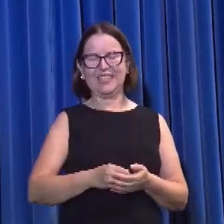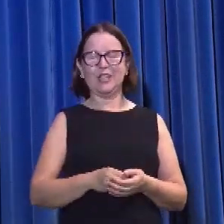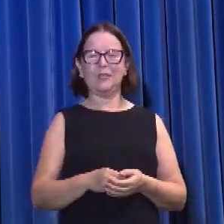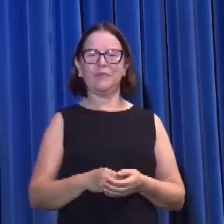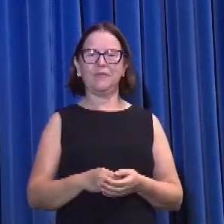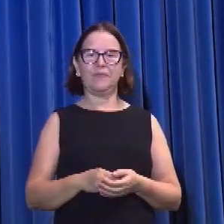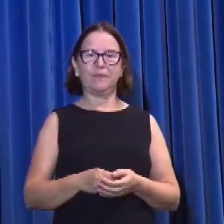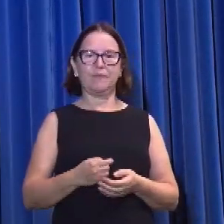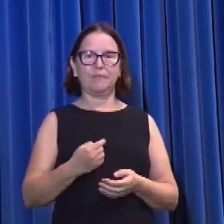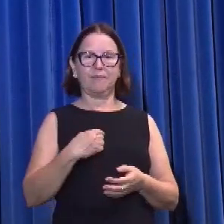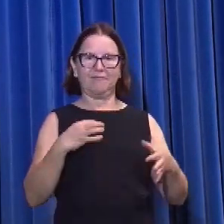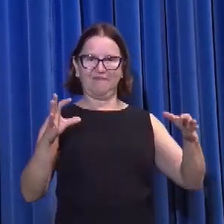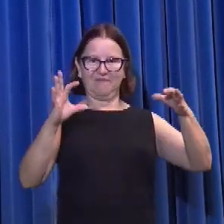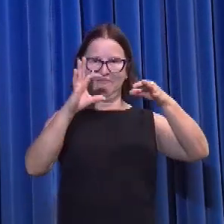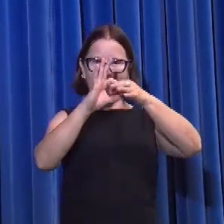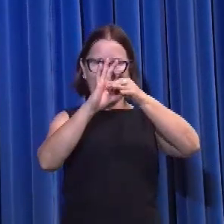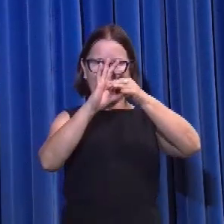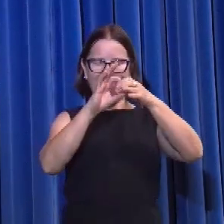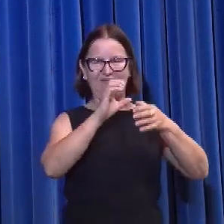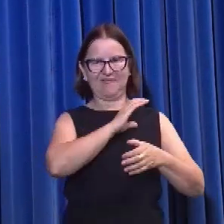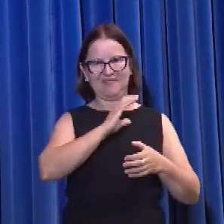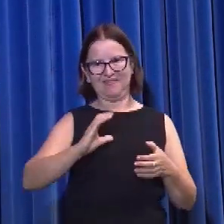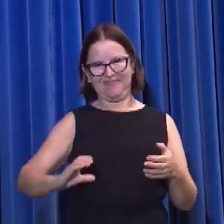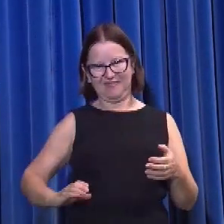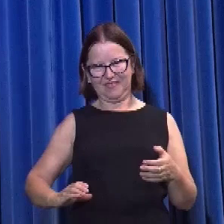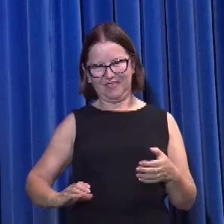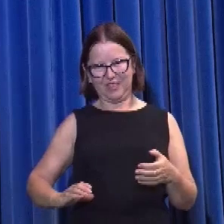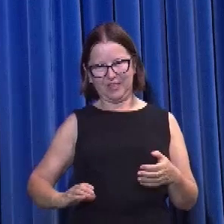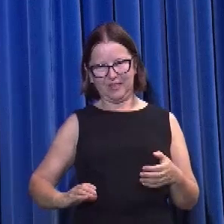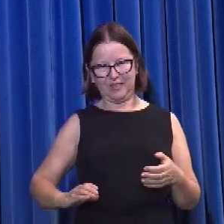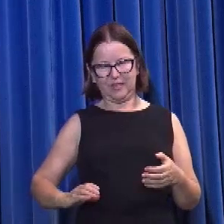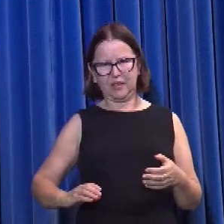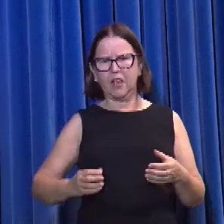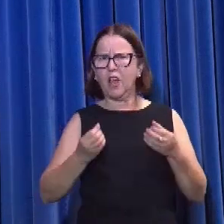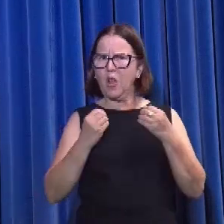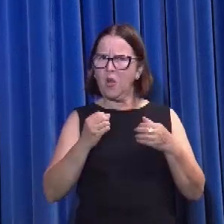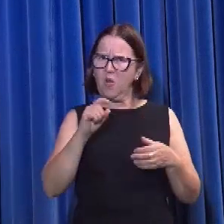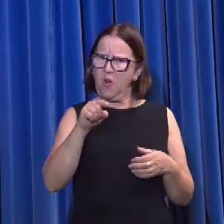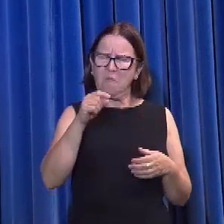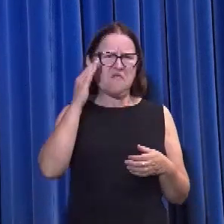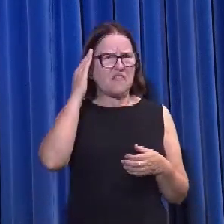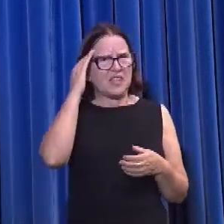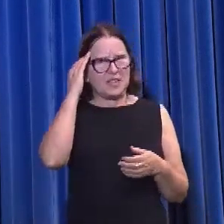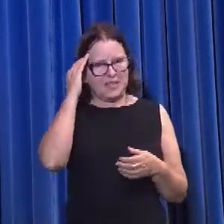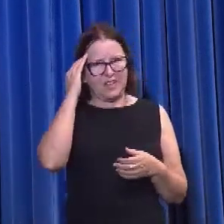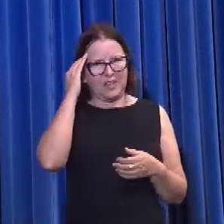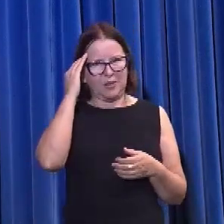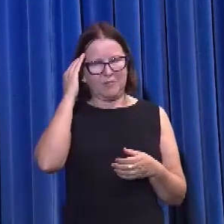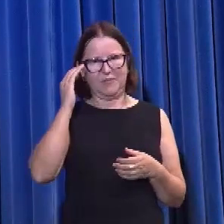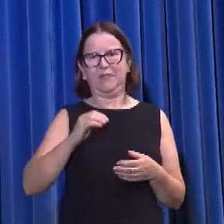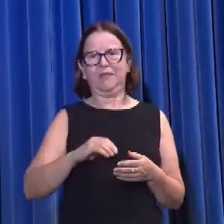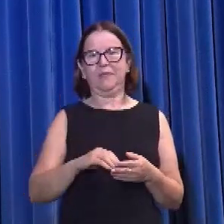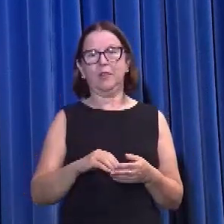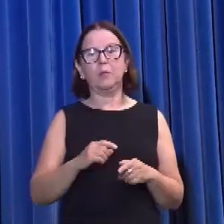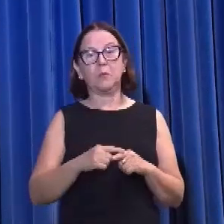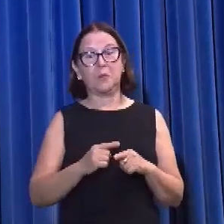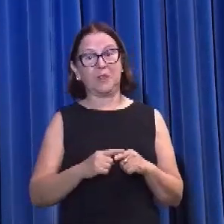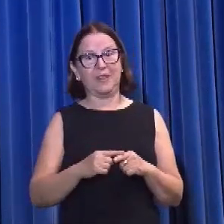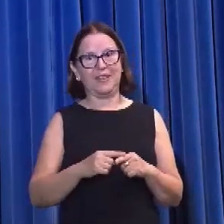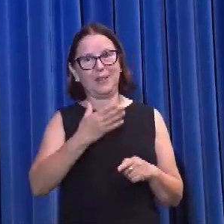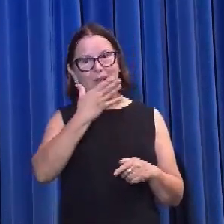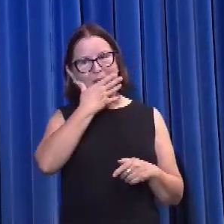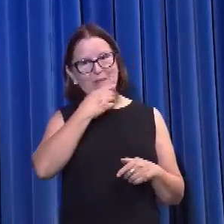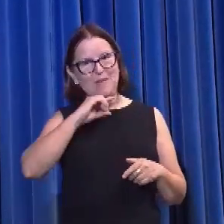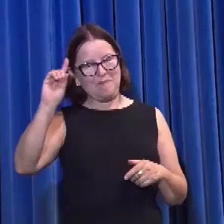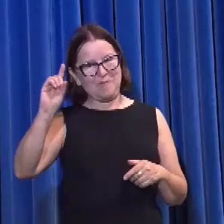Eu estou em Cristo. Como é que você sabe que você está em Cristo? Porque o Pai me levou